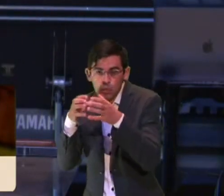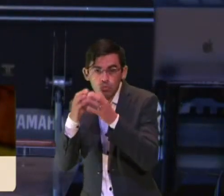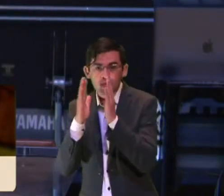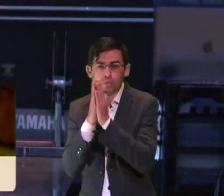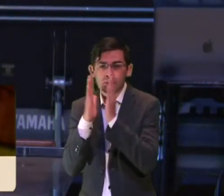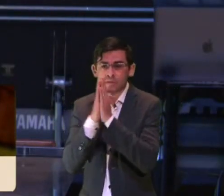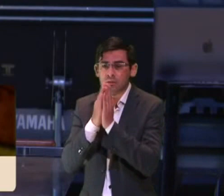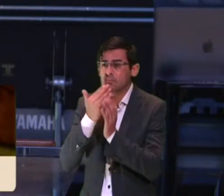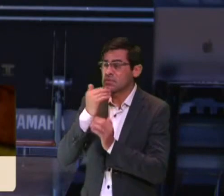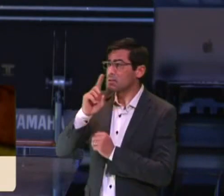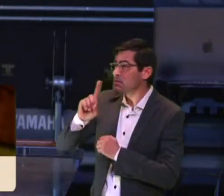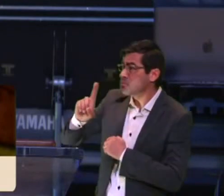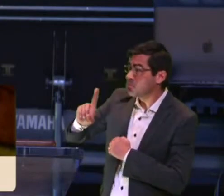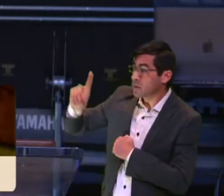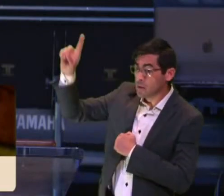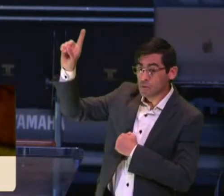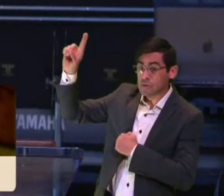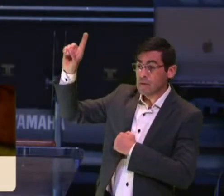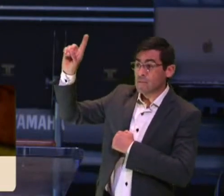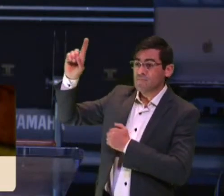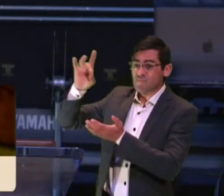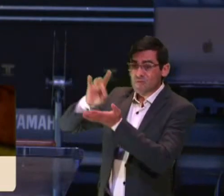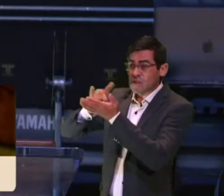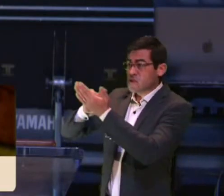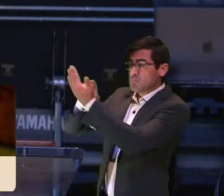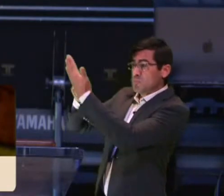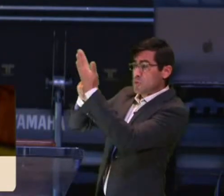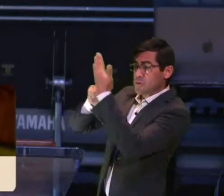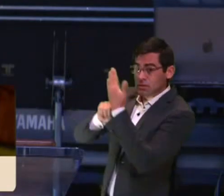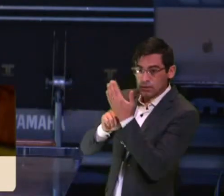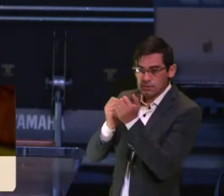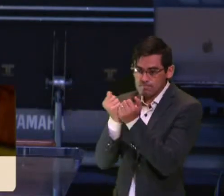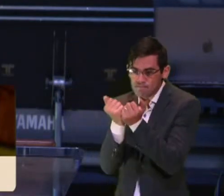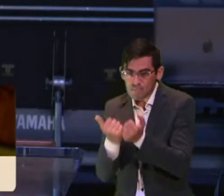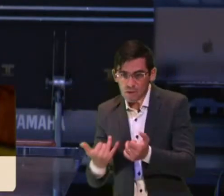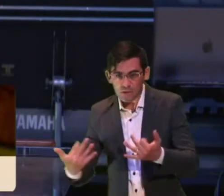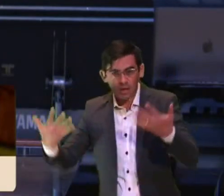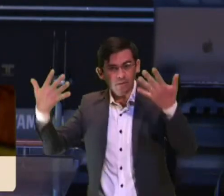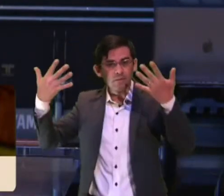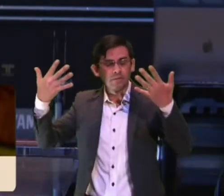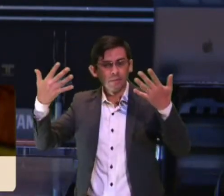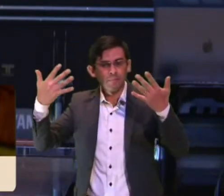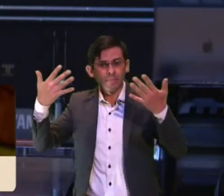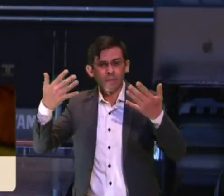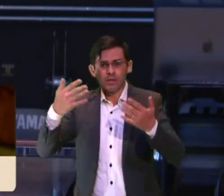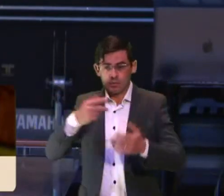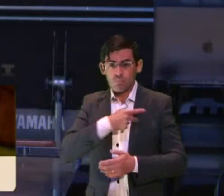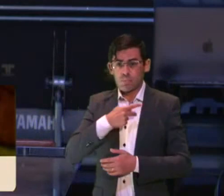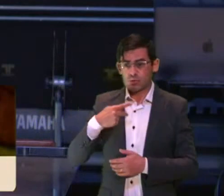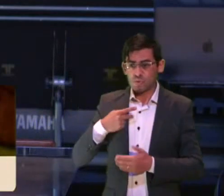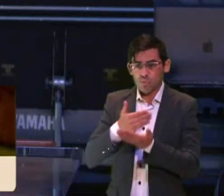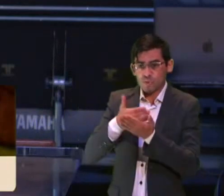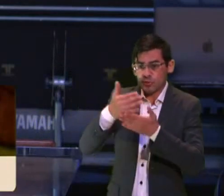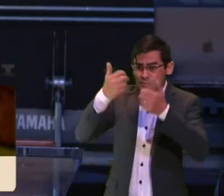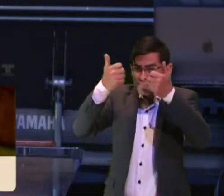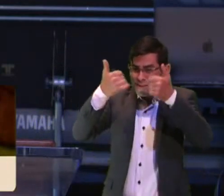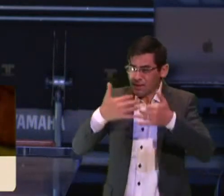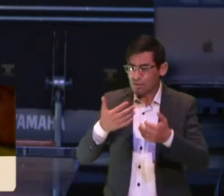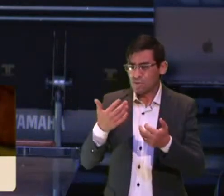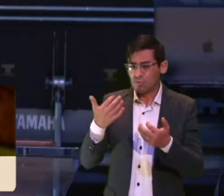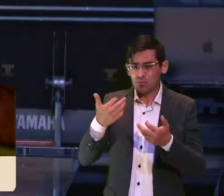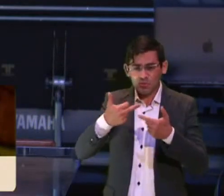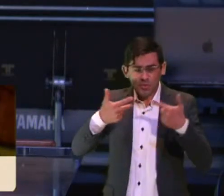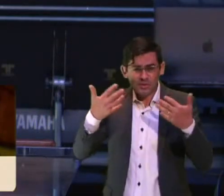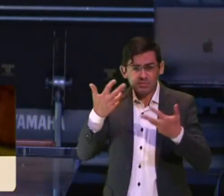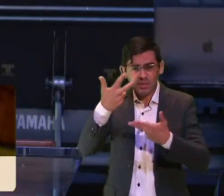a Deus que manifestasse sinais, milagres. E ele começou a contar coisas incríveis. Falou: um dia a gente